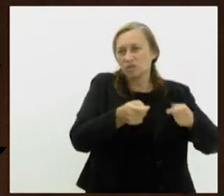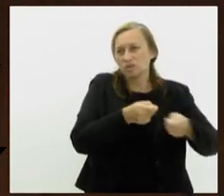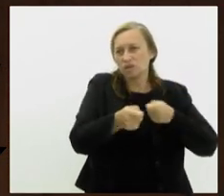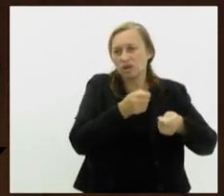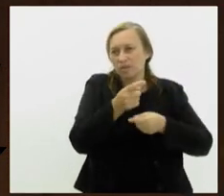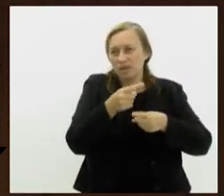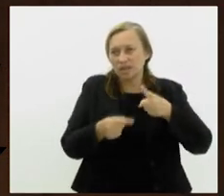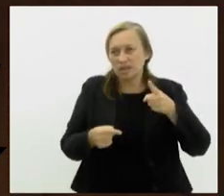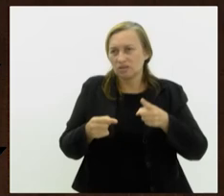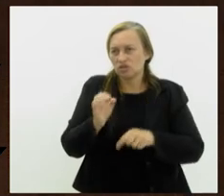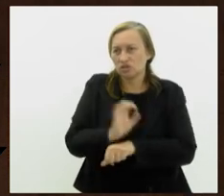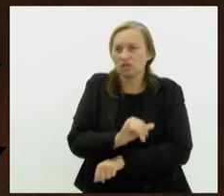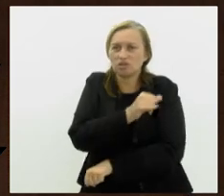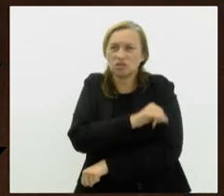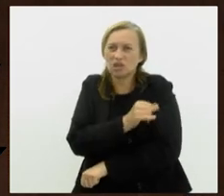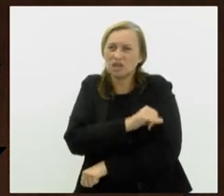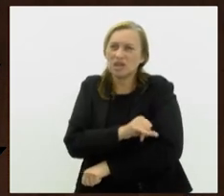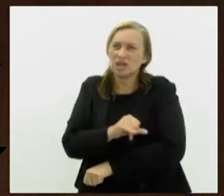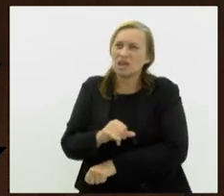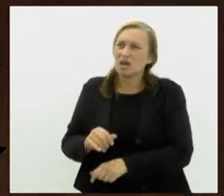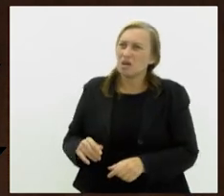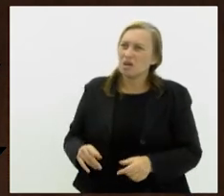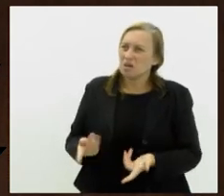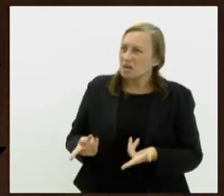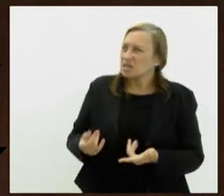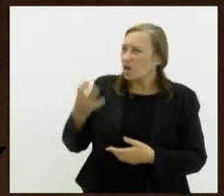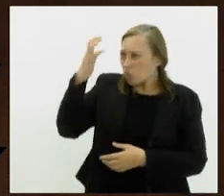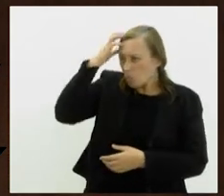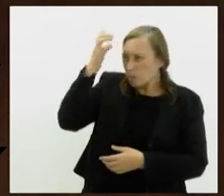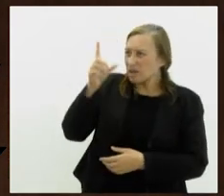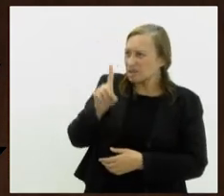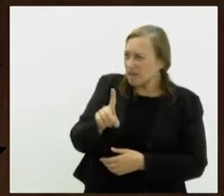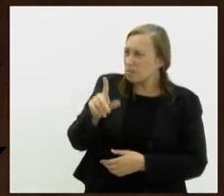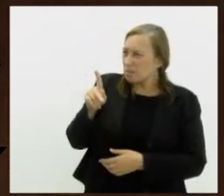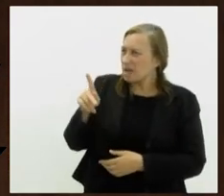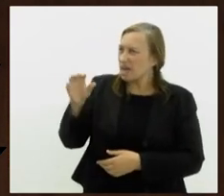Janeiro. Isso tem a ver com a DPF? Não tem a ver